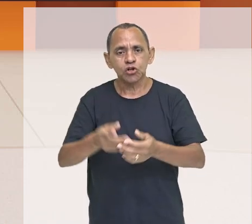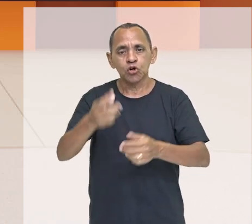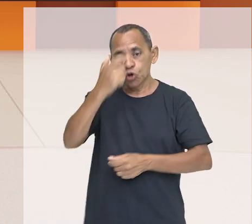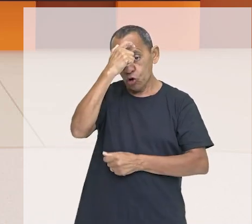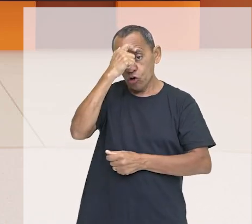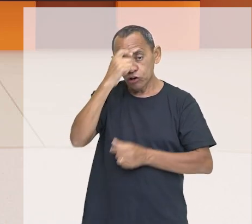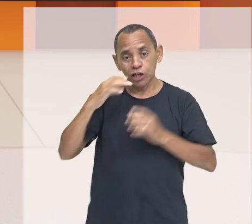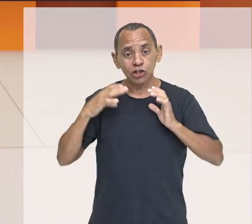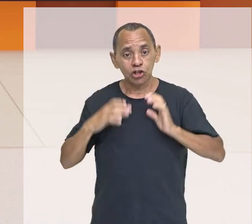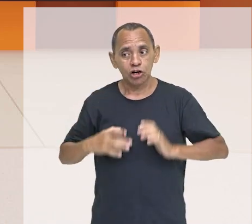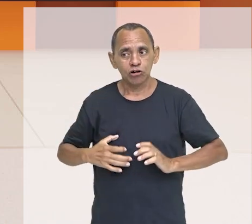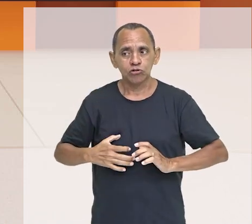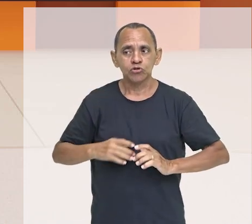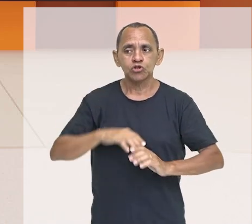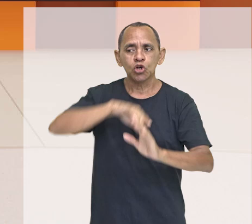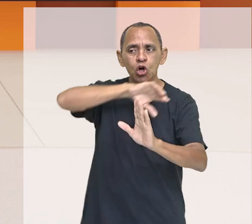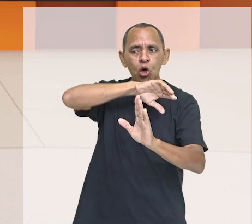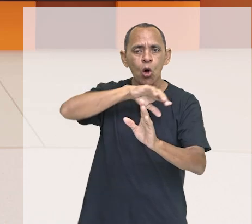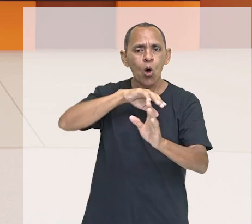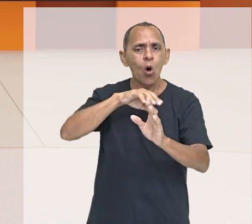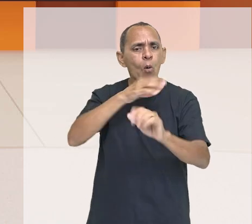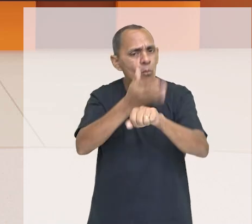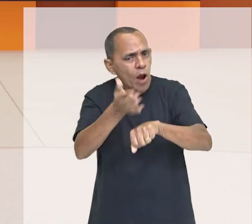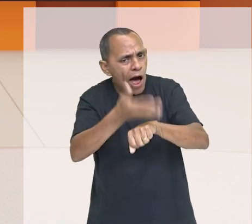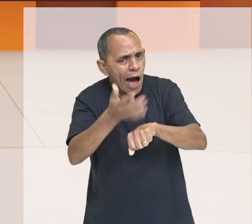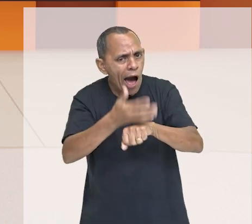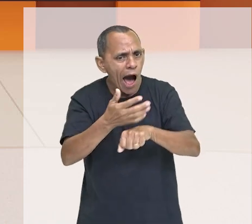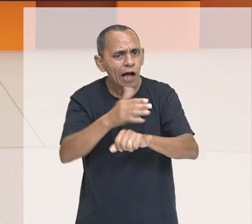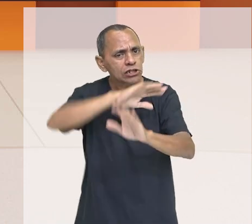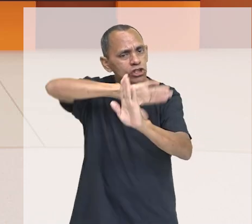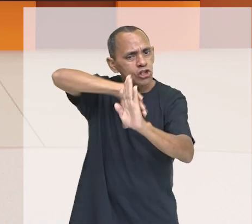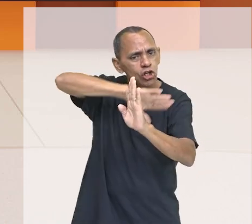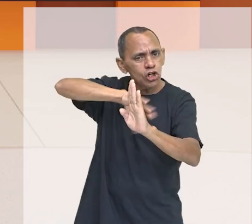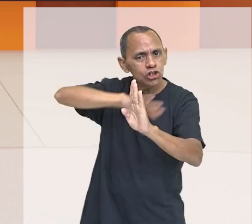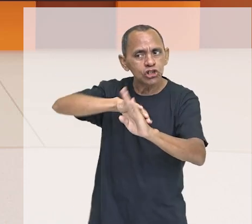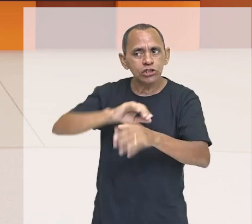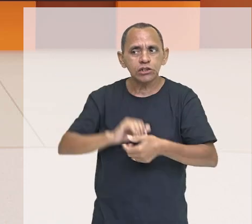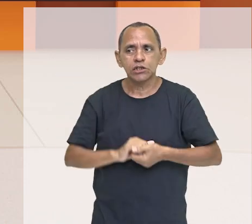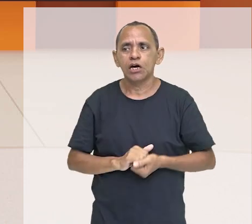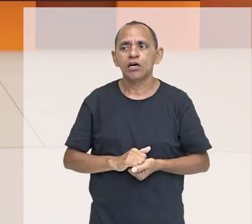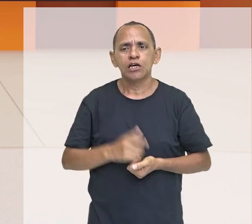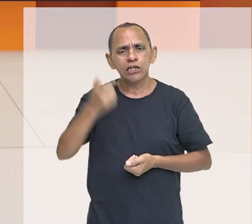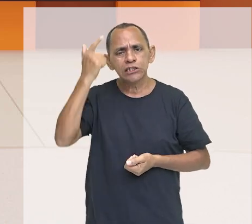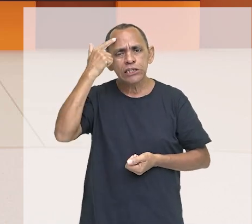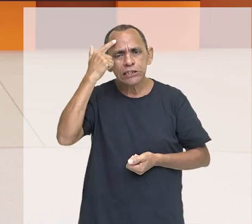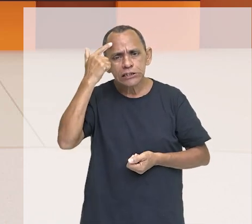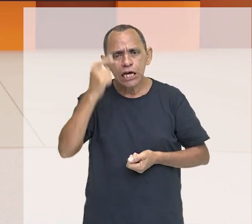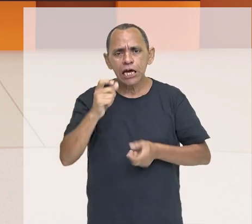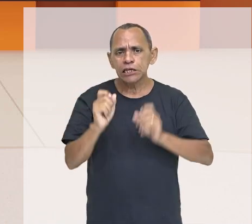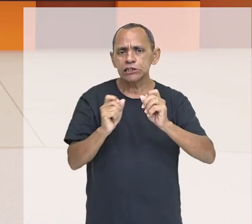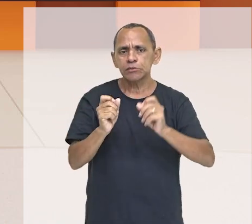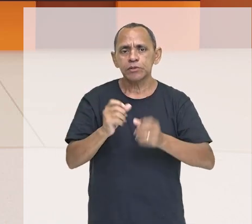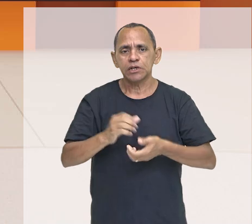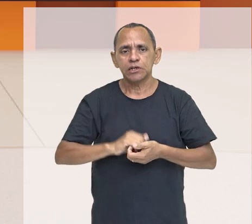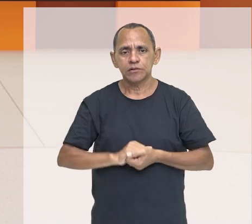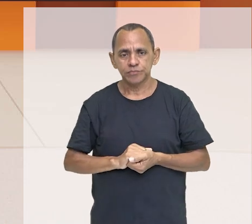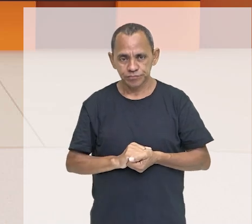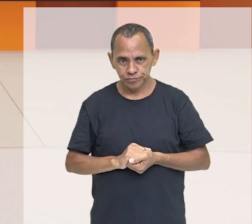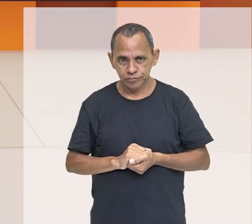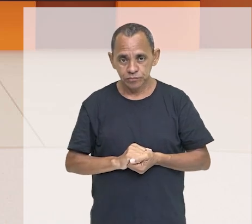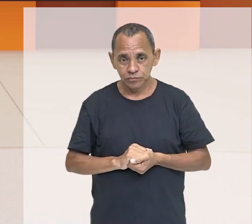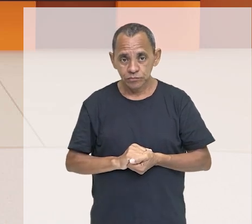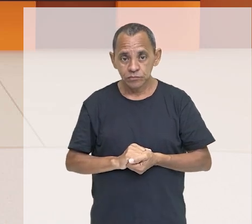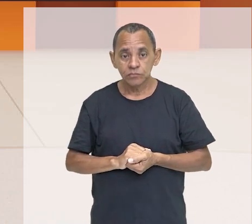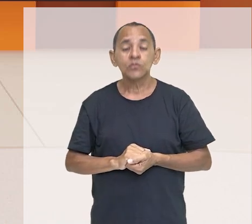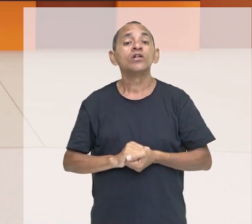afinidades ideológicas. Então, não tem essa de não ter ideologia, né? Muita gente fala, porque é ideologia. Hoje tem muito que fala, todos